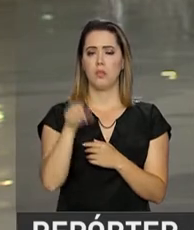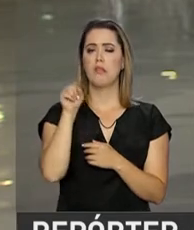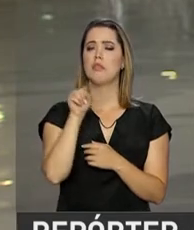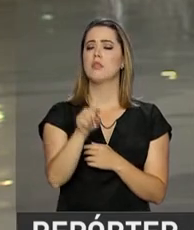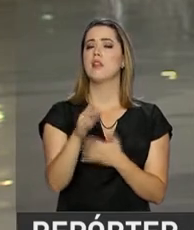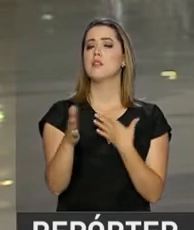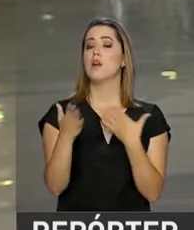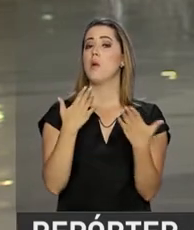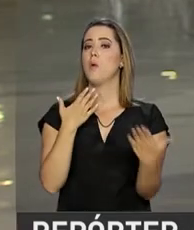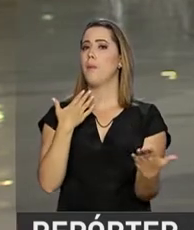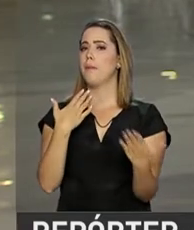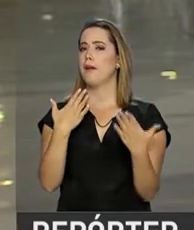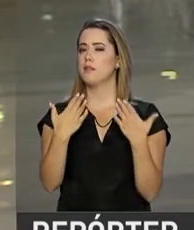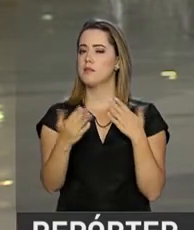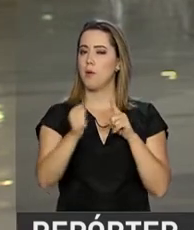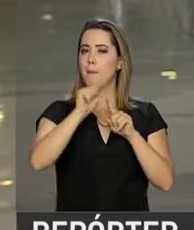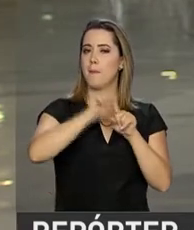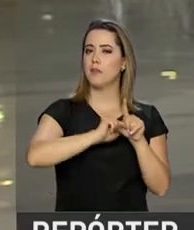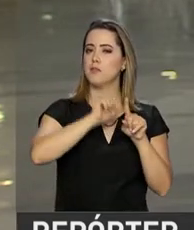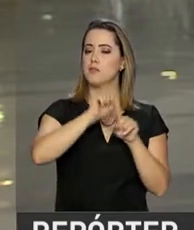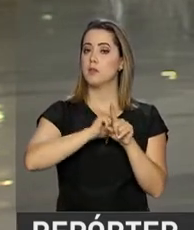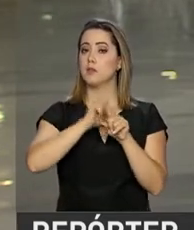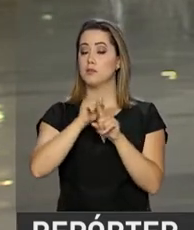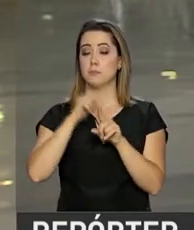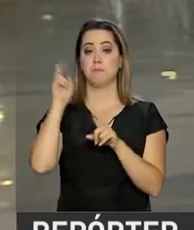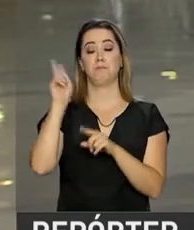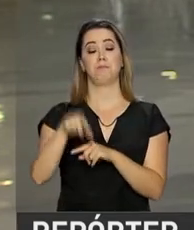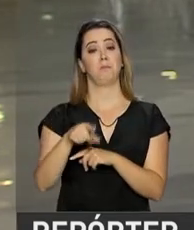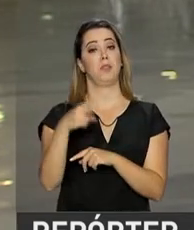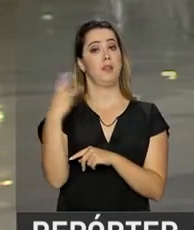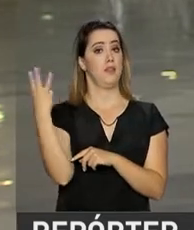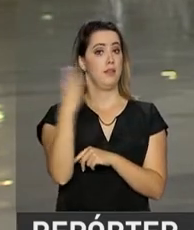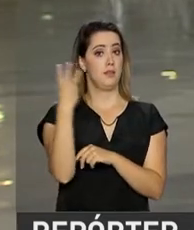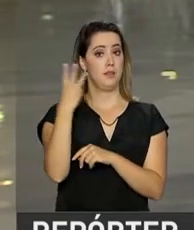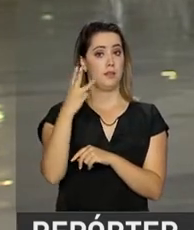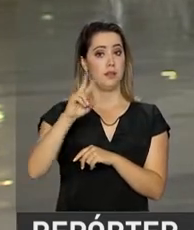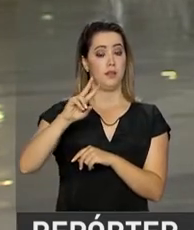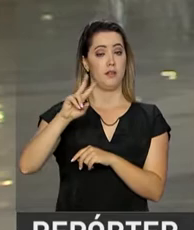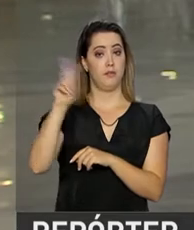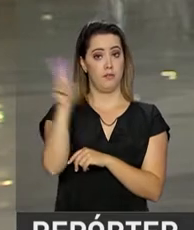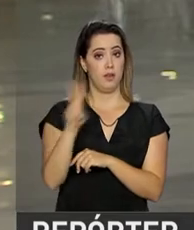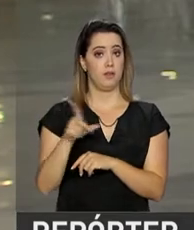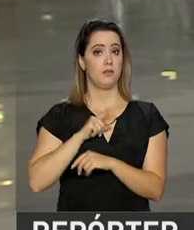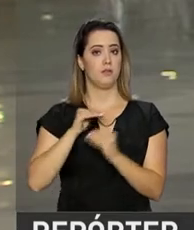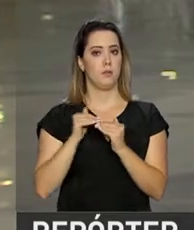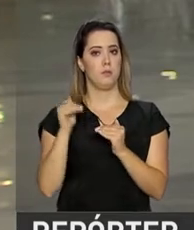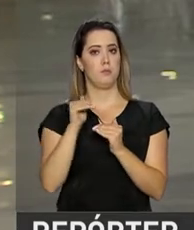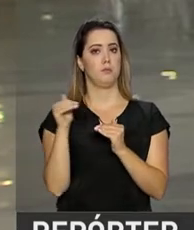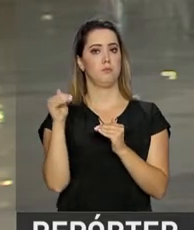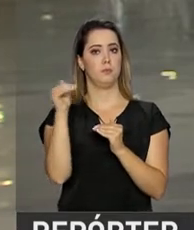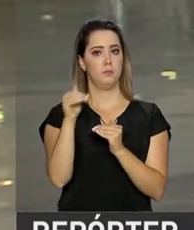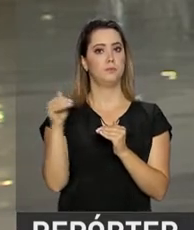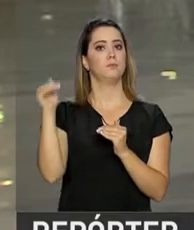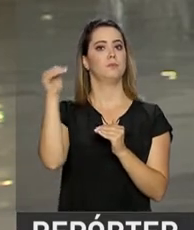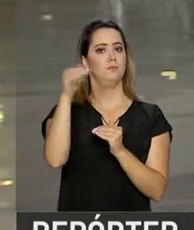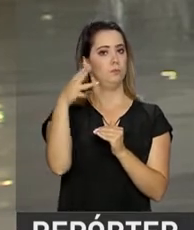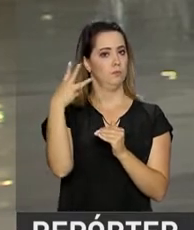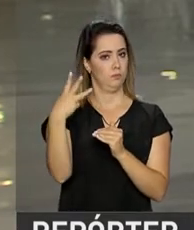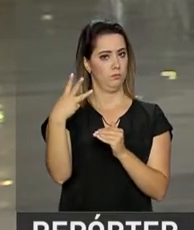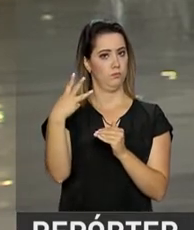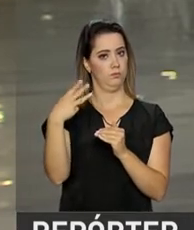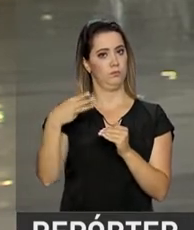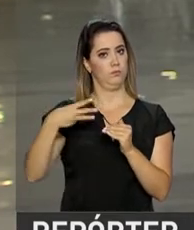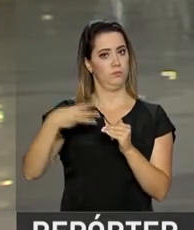roberto mês a mês é o terceiro aumento consecutivo registrado no setor do comércio varejista no brasil